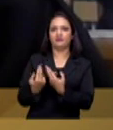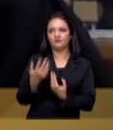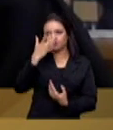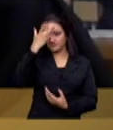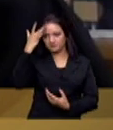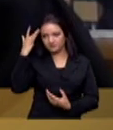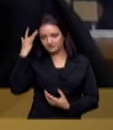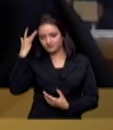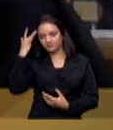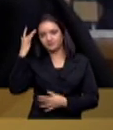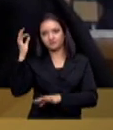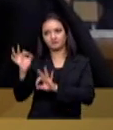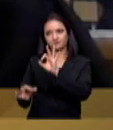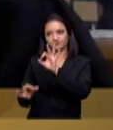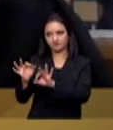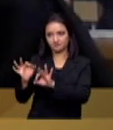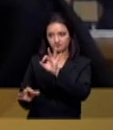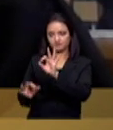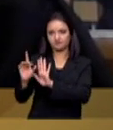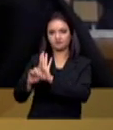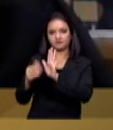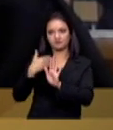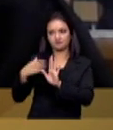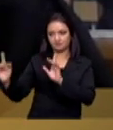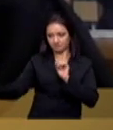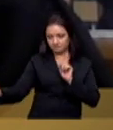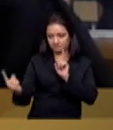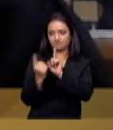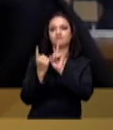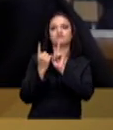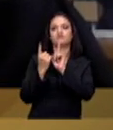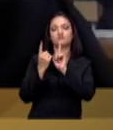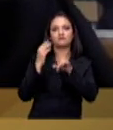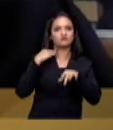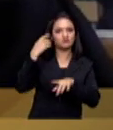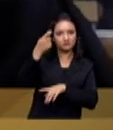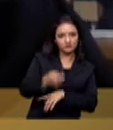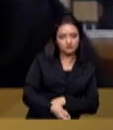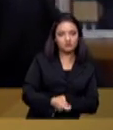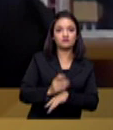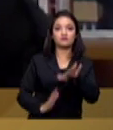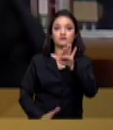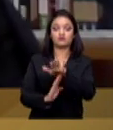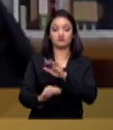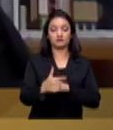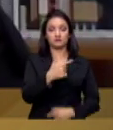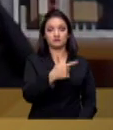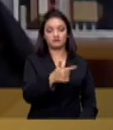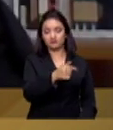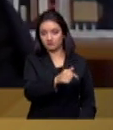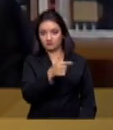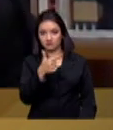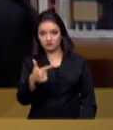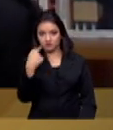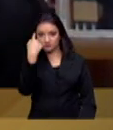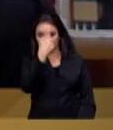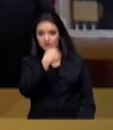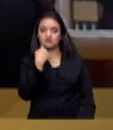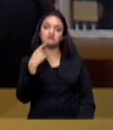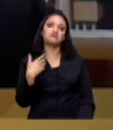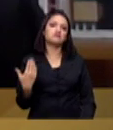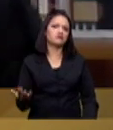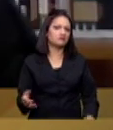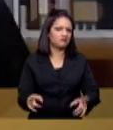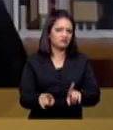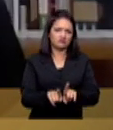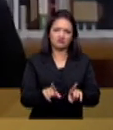direito público, que deverá se pronunciar no prazo de 72 horas. Também aqui eu acho a norma bastante